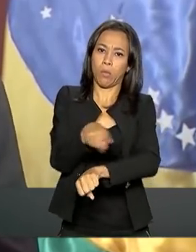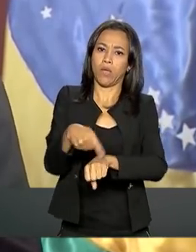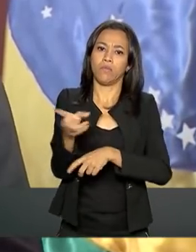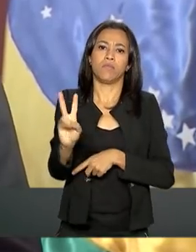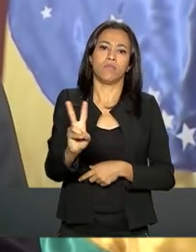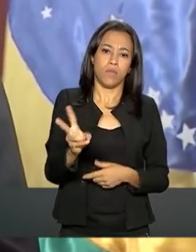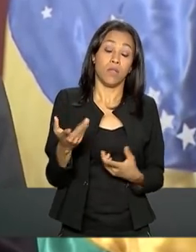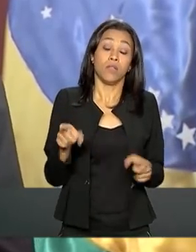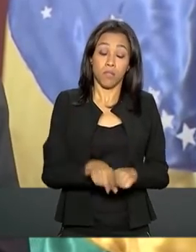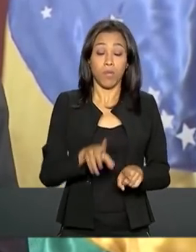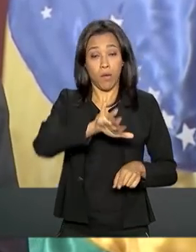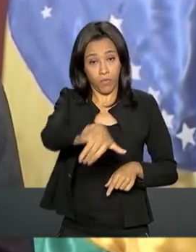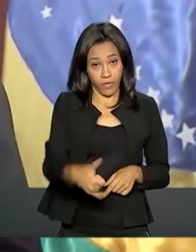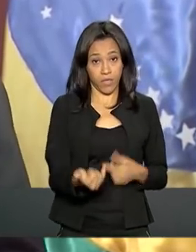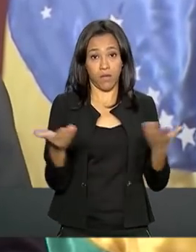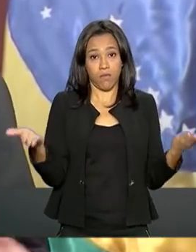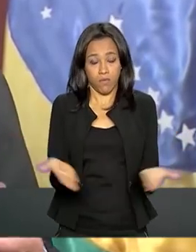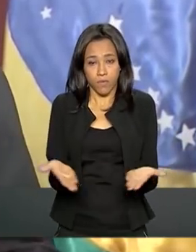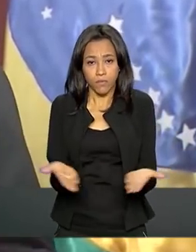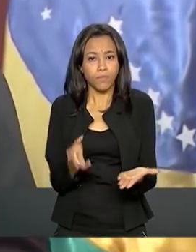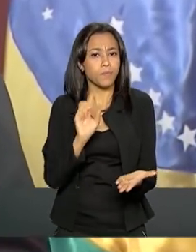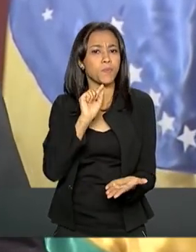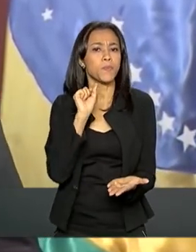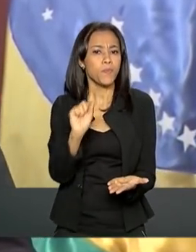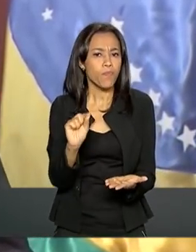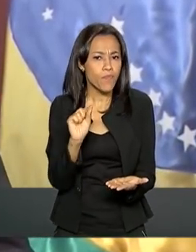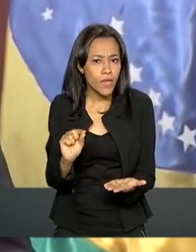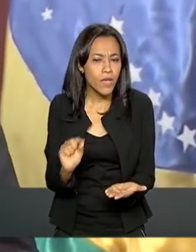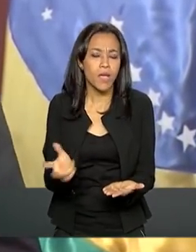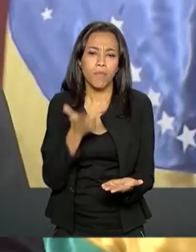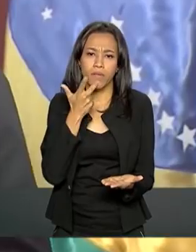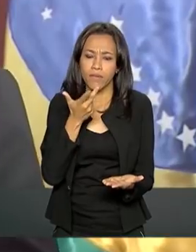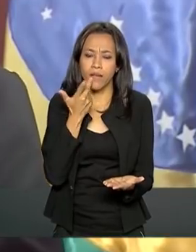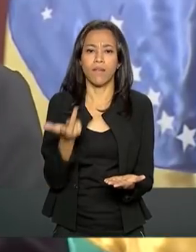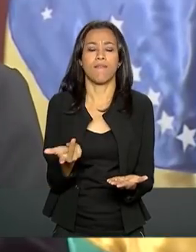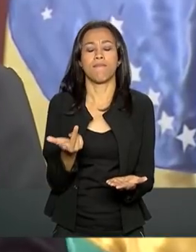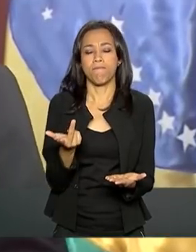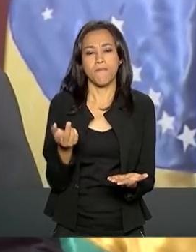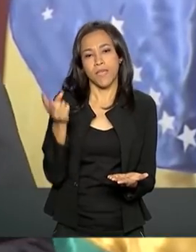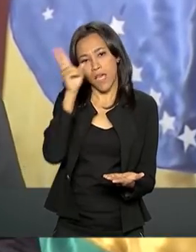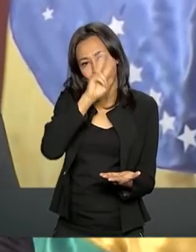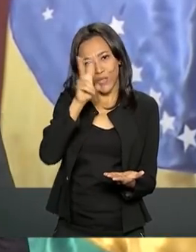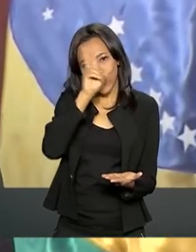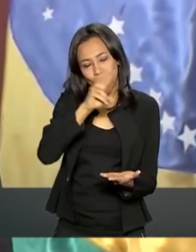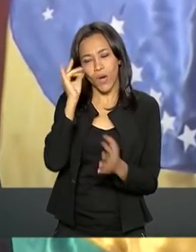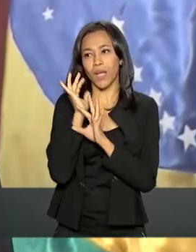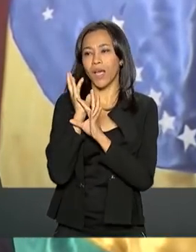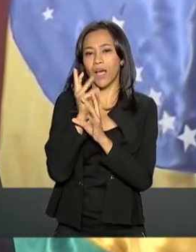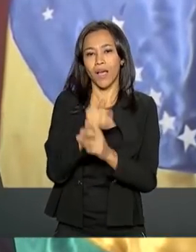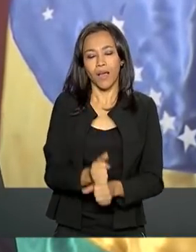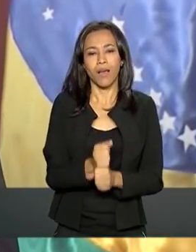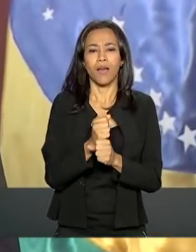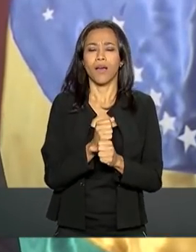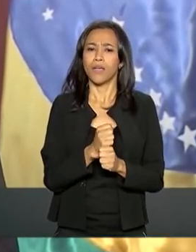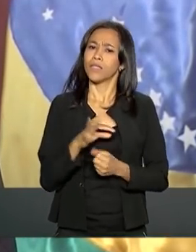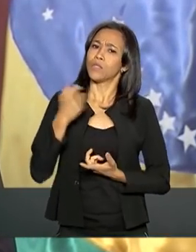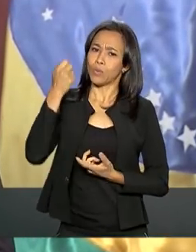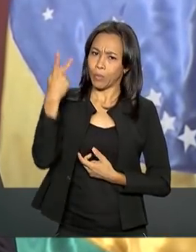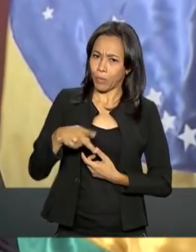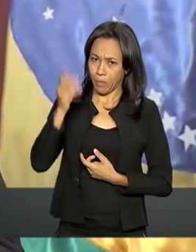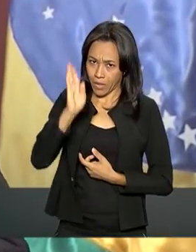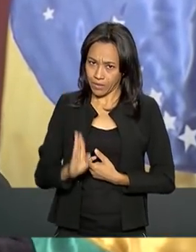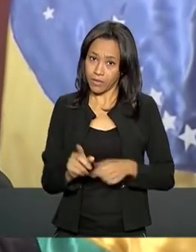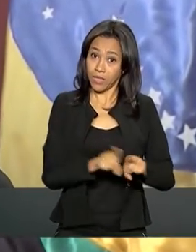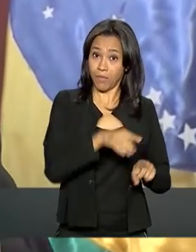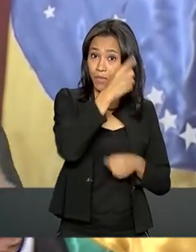de aproveitar essa oportunidade para dizer que a história entre o Chile e o Brasil é uma história maravilhosa.